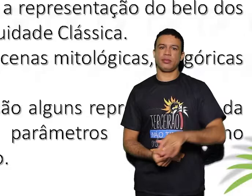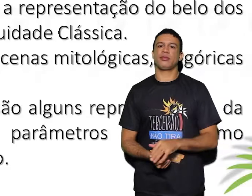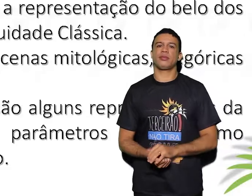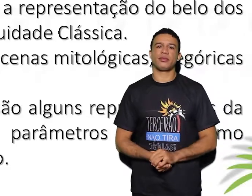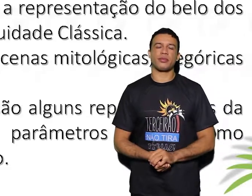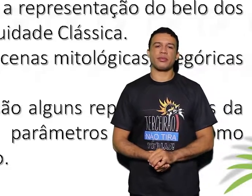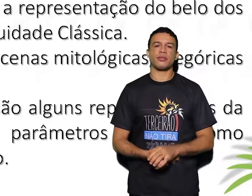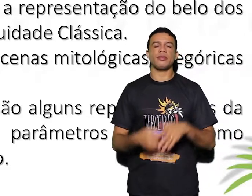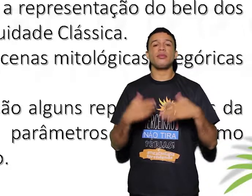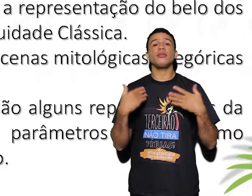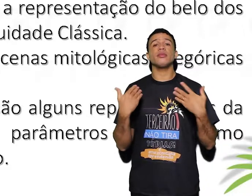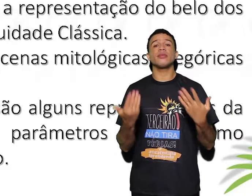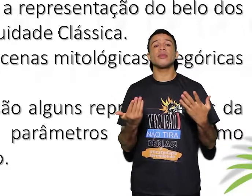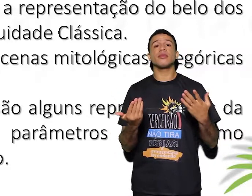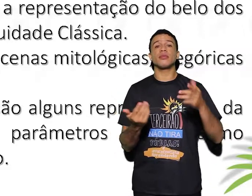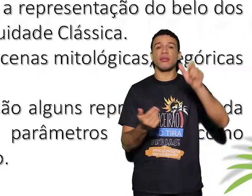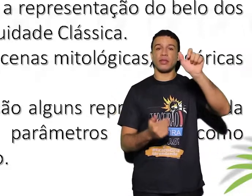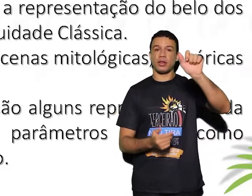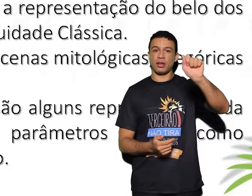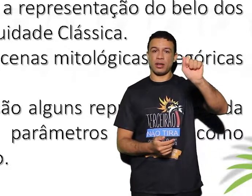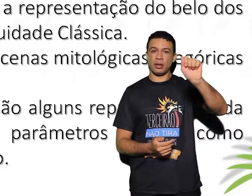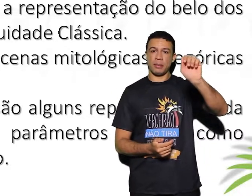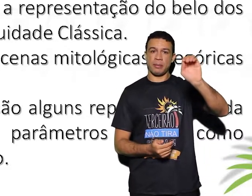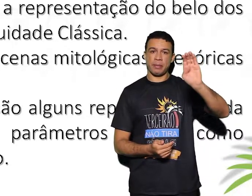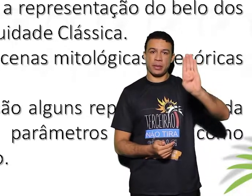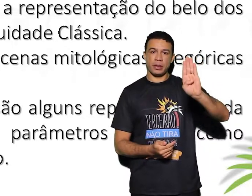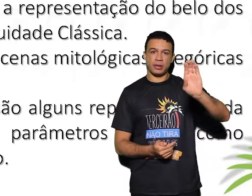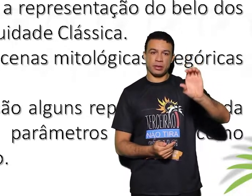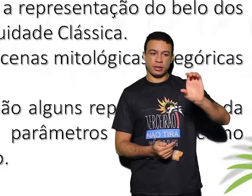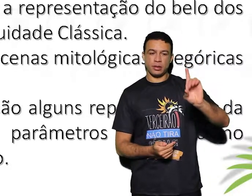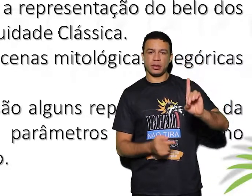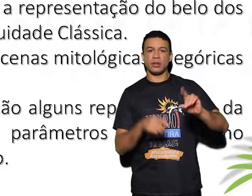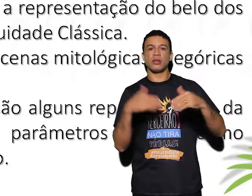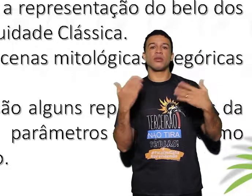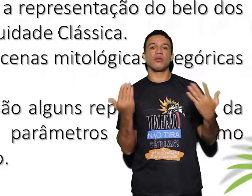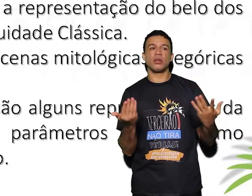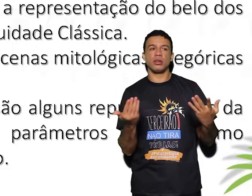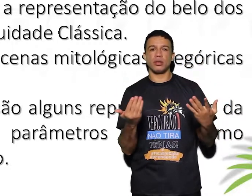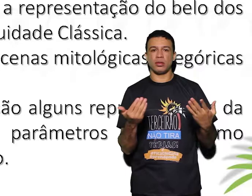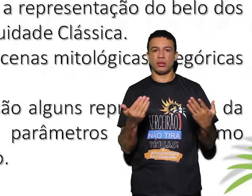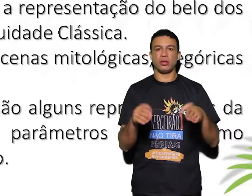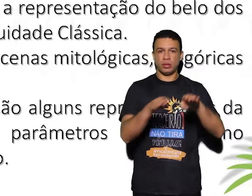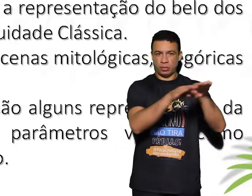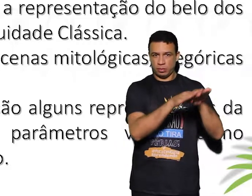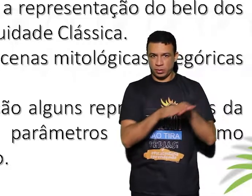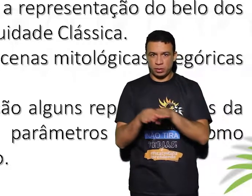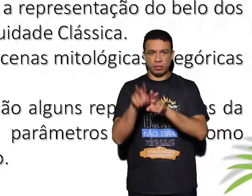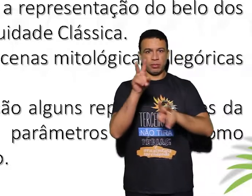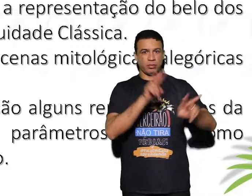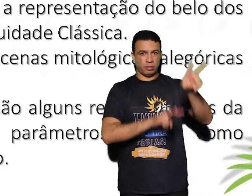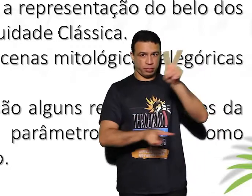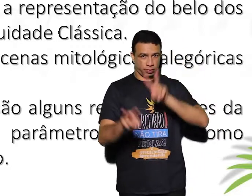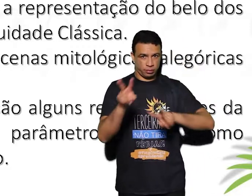Qual a melhor alternativa que caracteriza o academicismo? Usava parâmetros de representação visual,